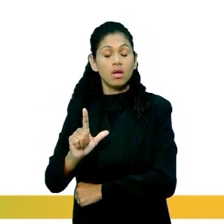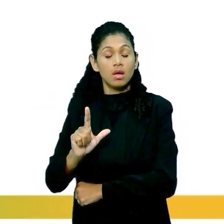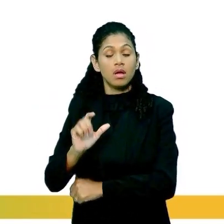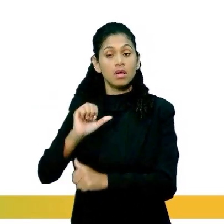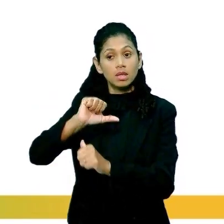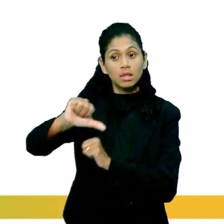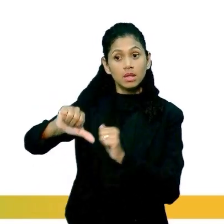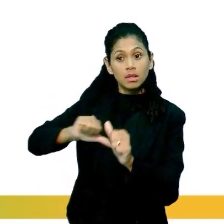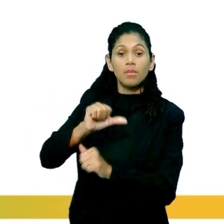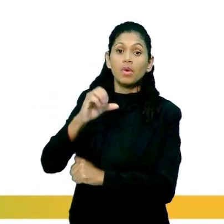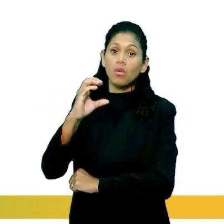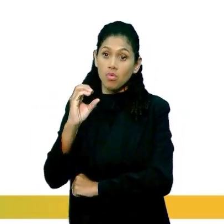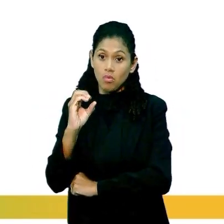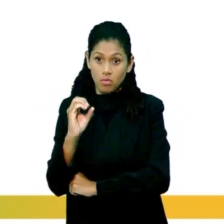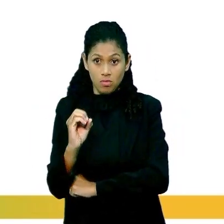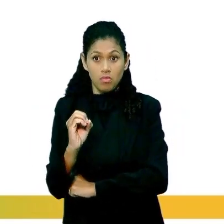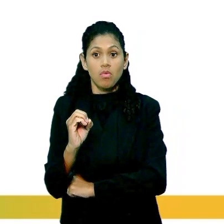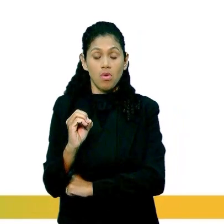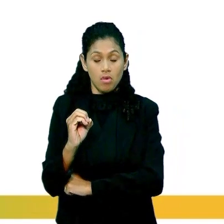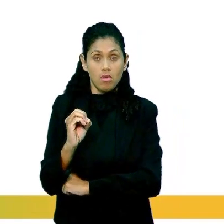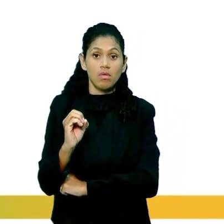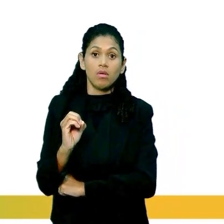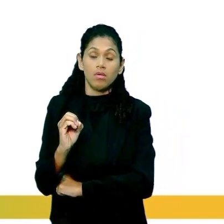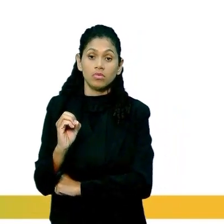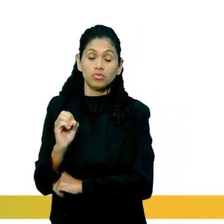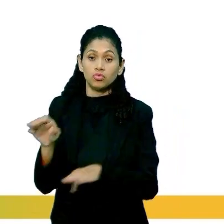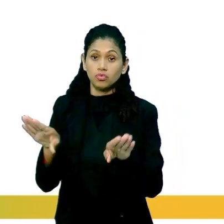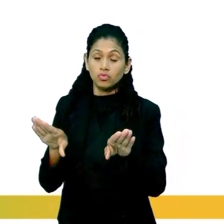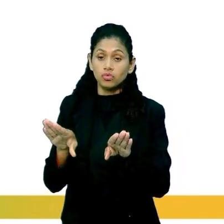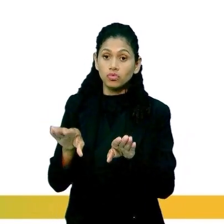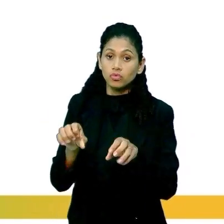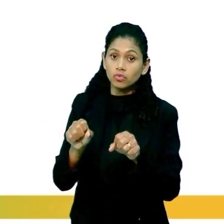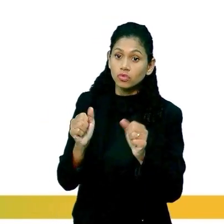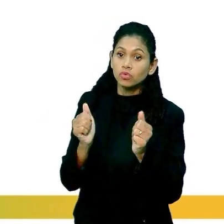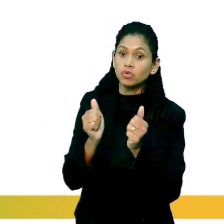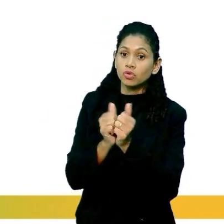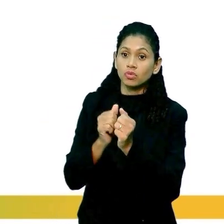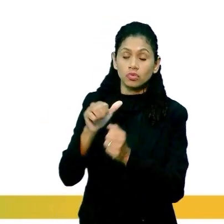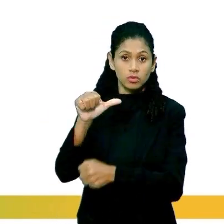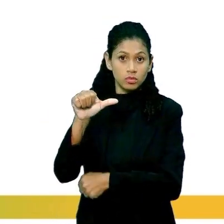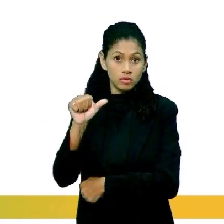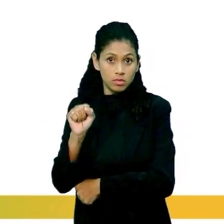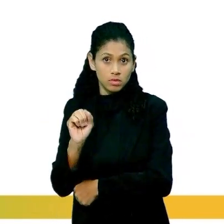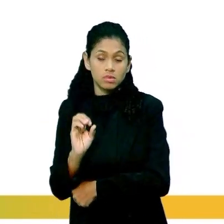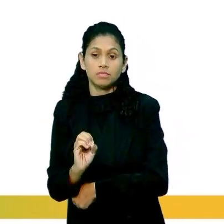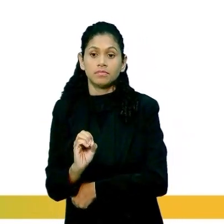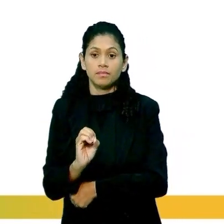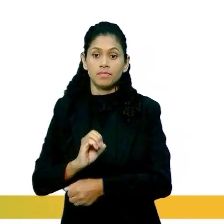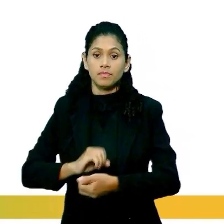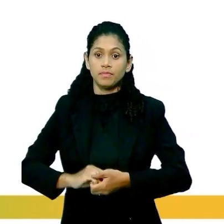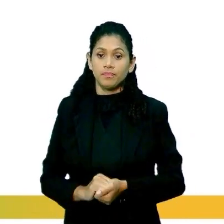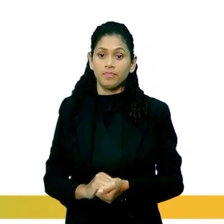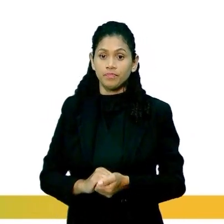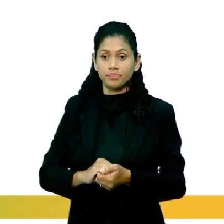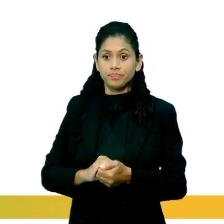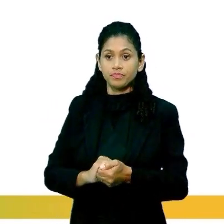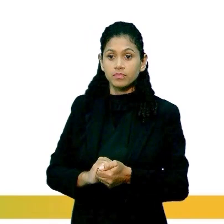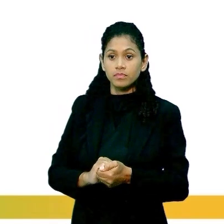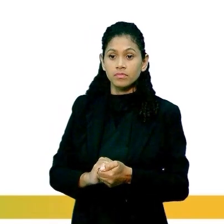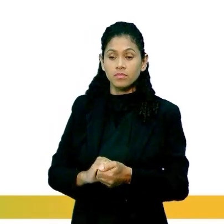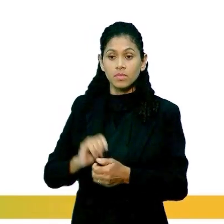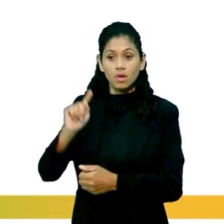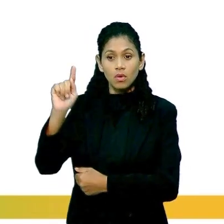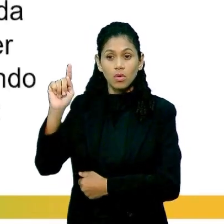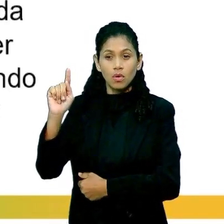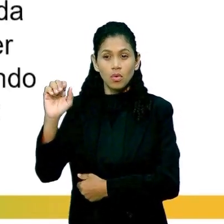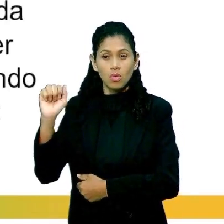dos hidrogênios com as hidroxilas para executar o balanceamento. Então, a nossa equação, perceba, troquei o alumínio com o